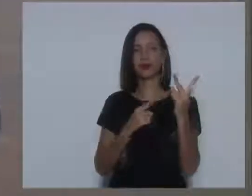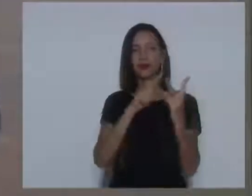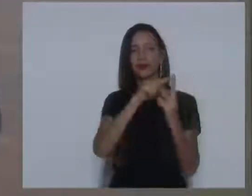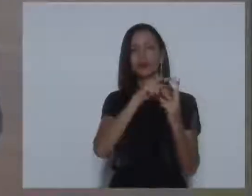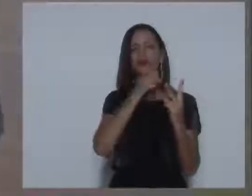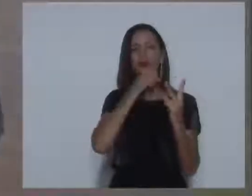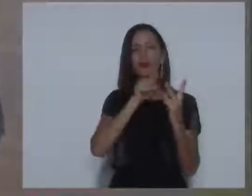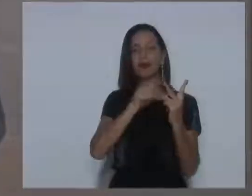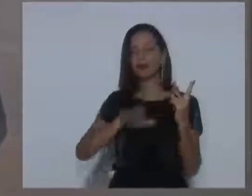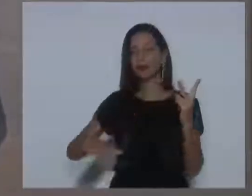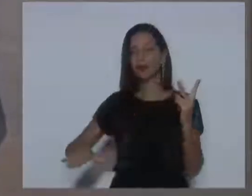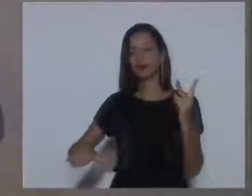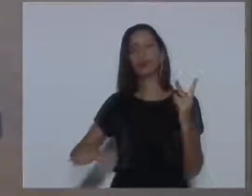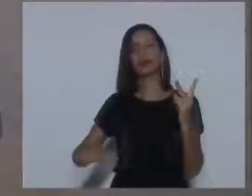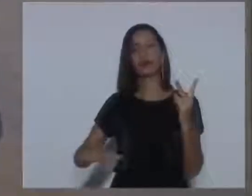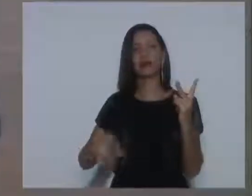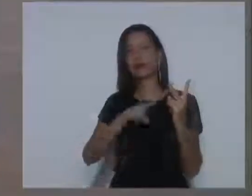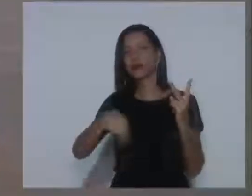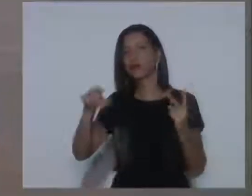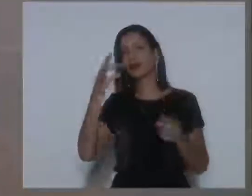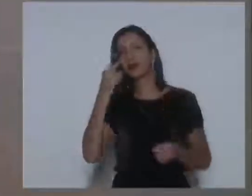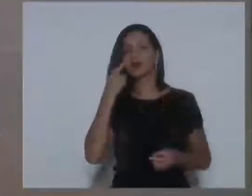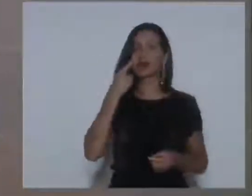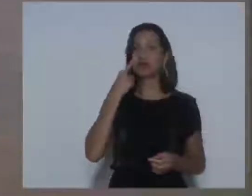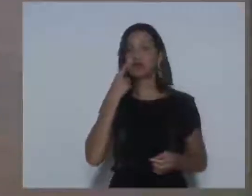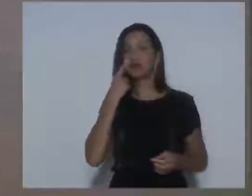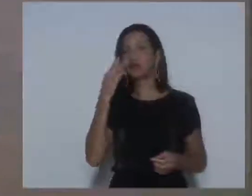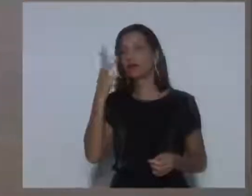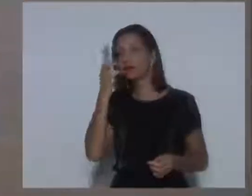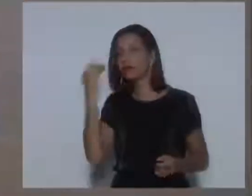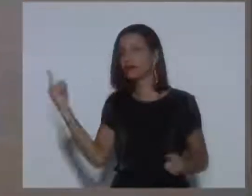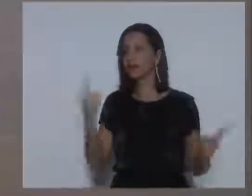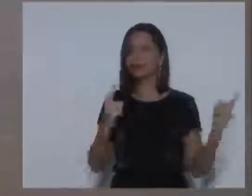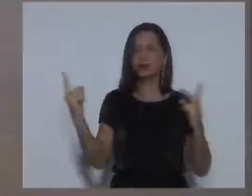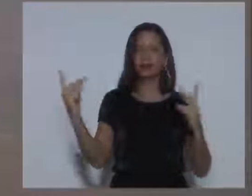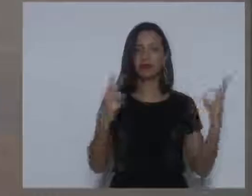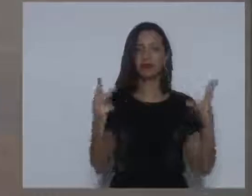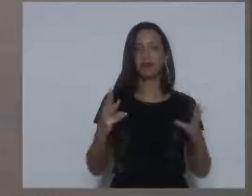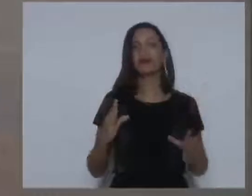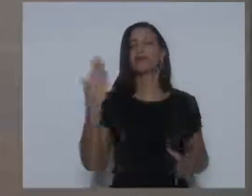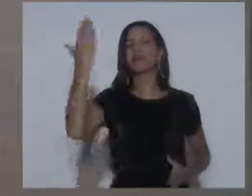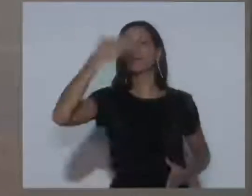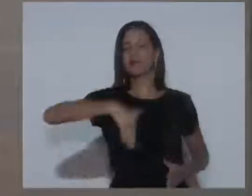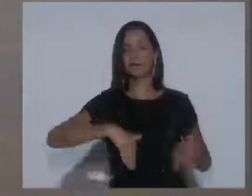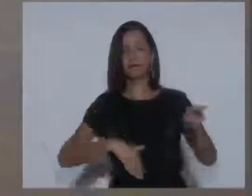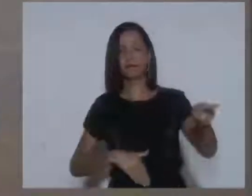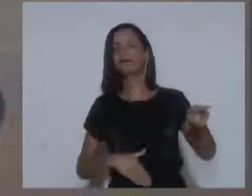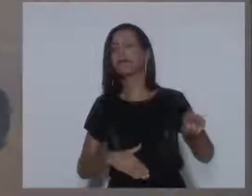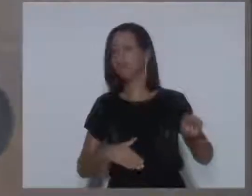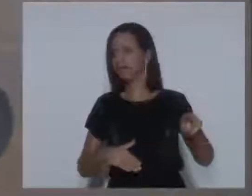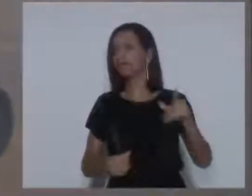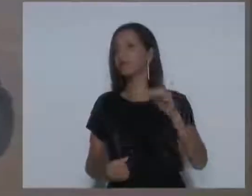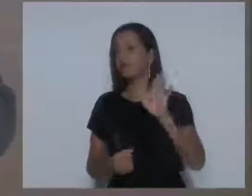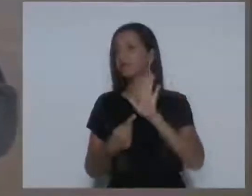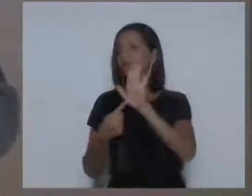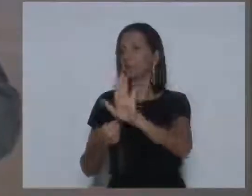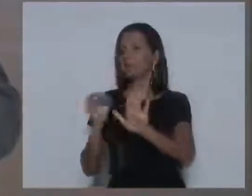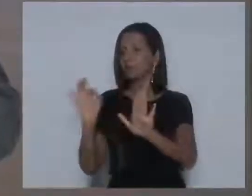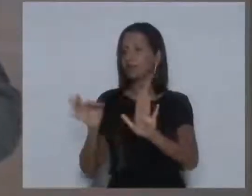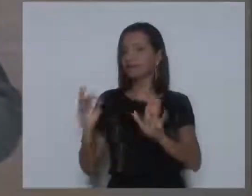Alguns duvidavam, mas aí chegou um monte de testemunhas, né? As testemunhas confirmaram esse acontecimento, inclusive o acontecimento